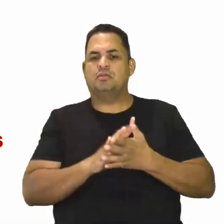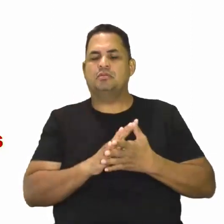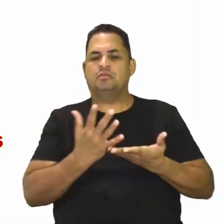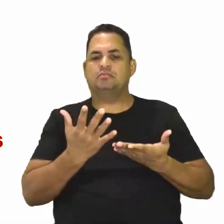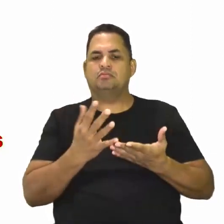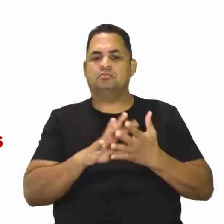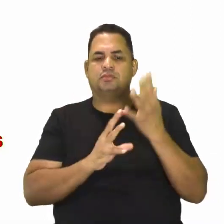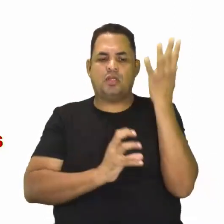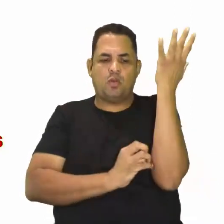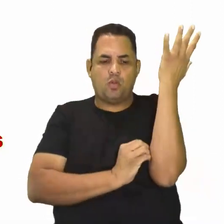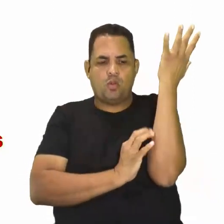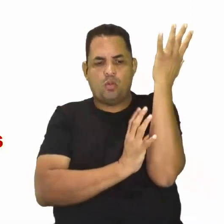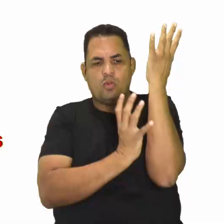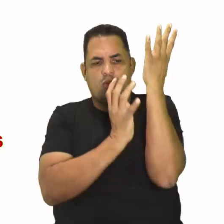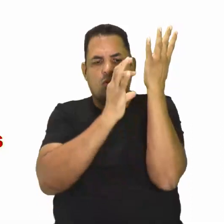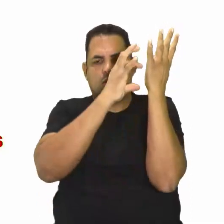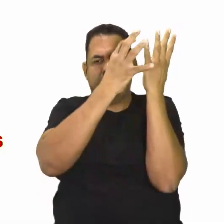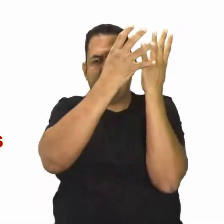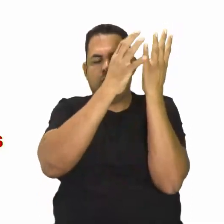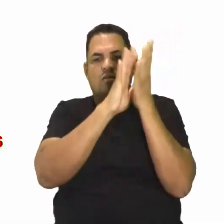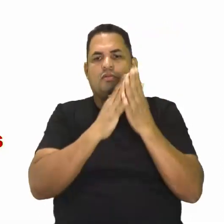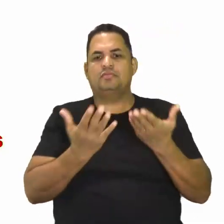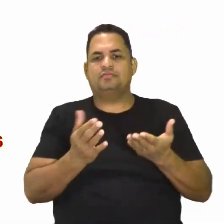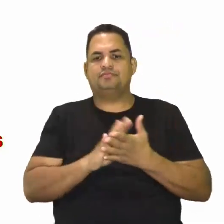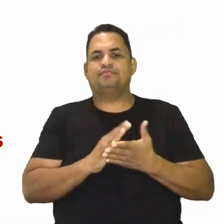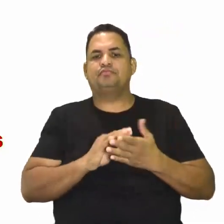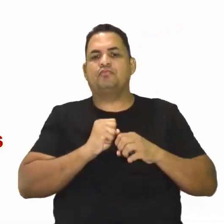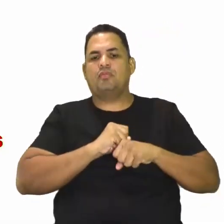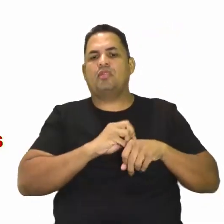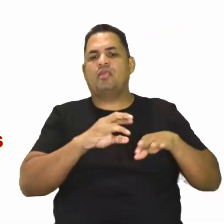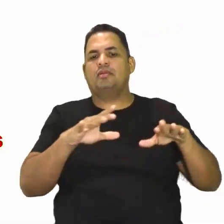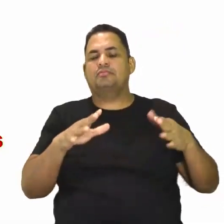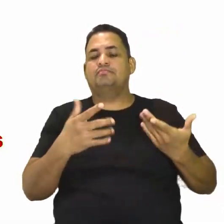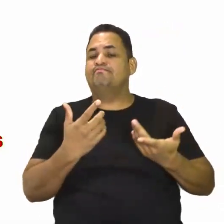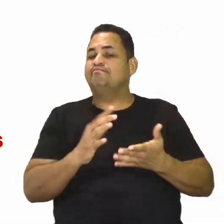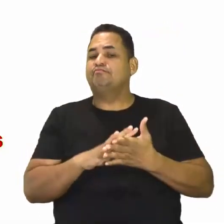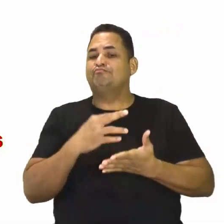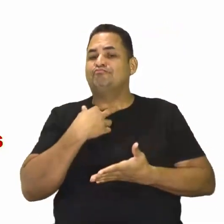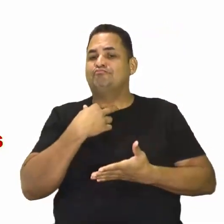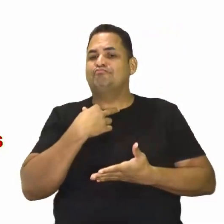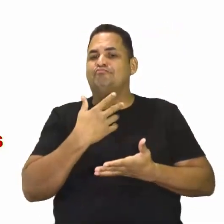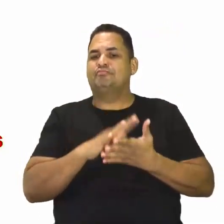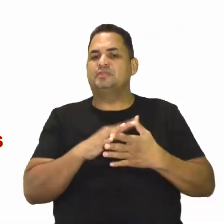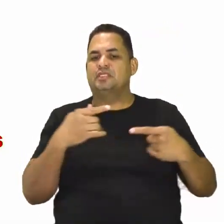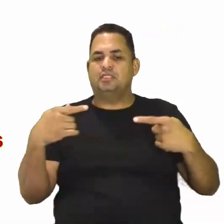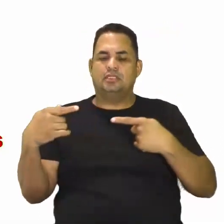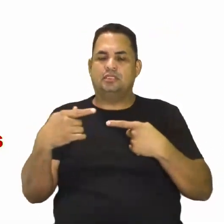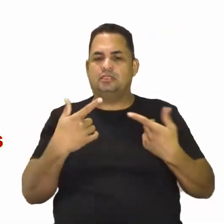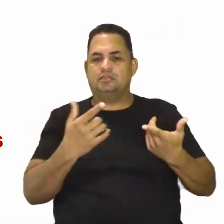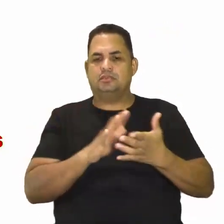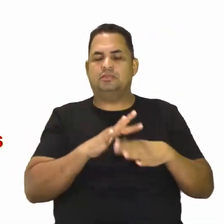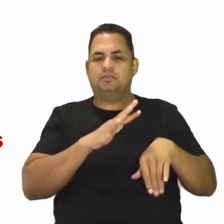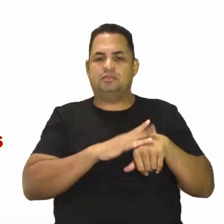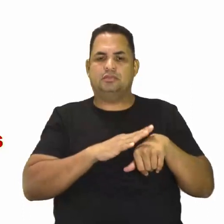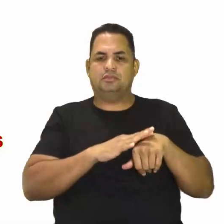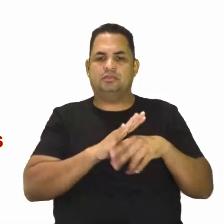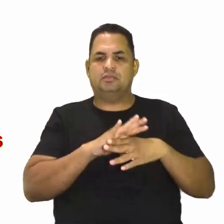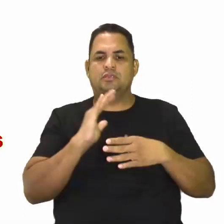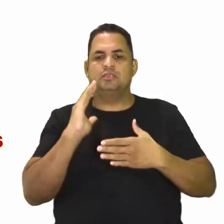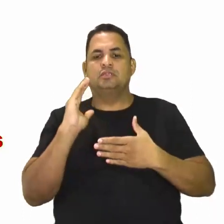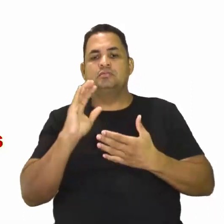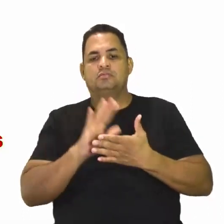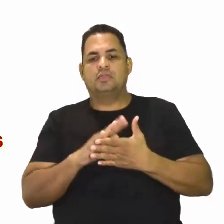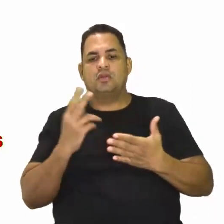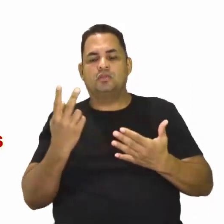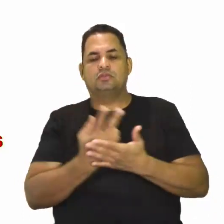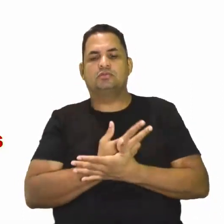trepadeiras, que podem favorecer a disseminação de doenças, elas não podem ter doenças correlatas. Então, isso aí são fatores que devemos